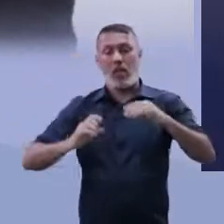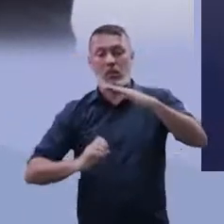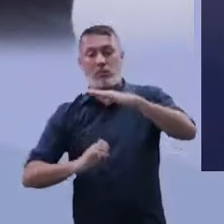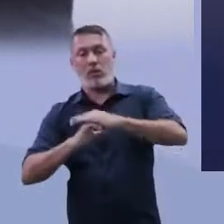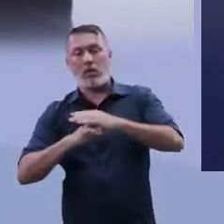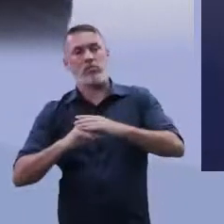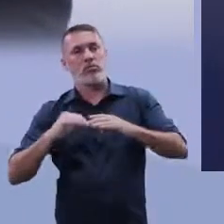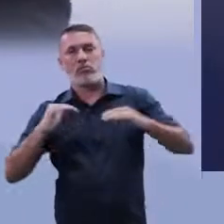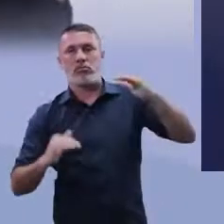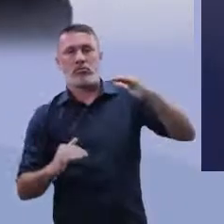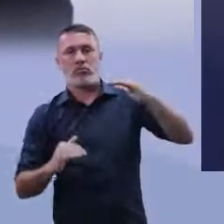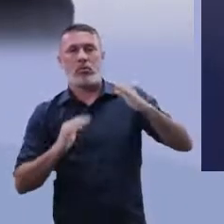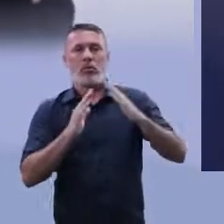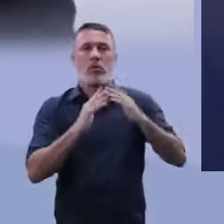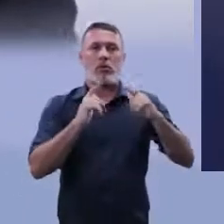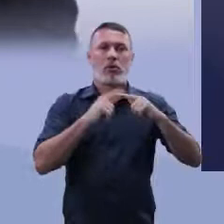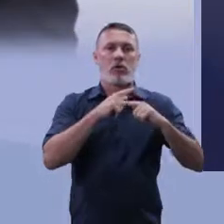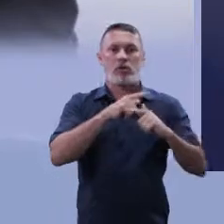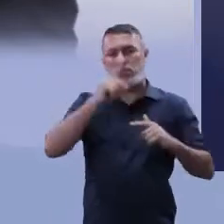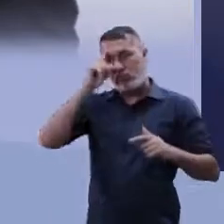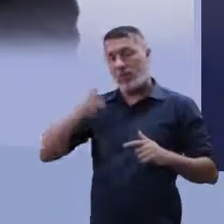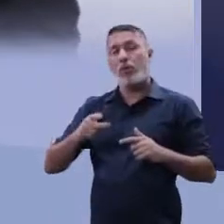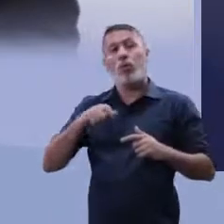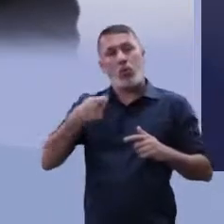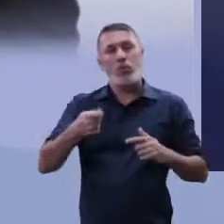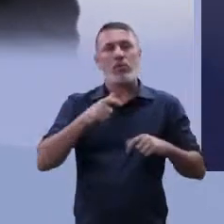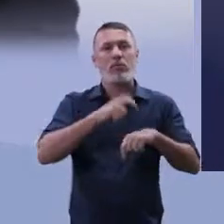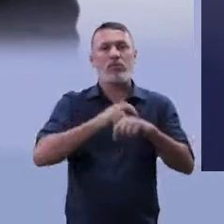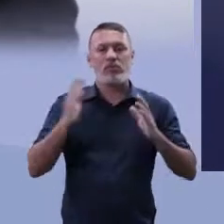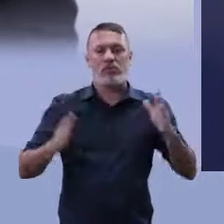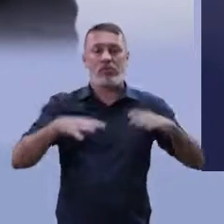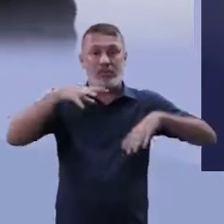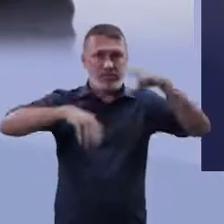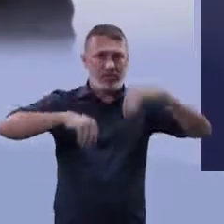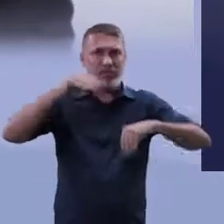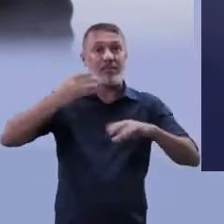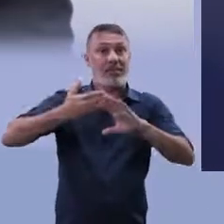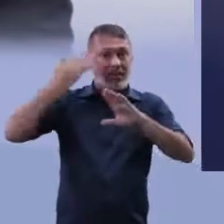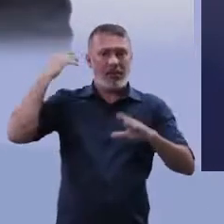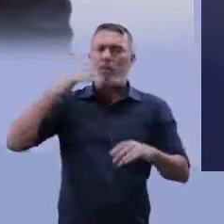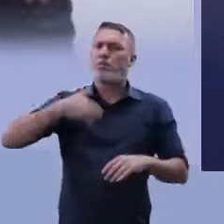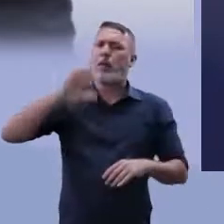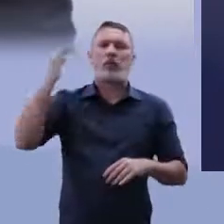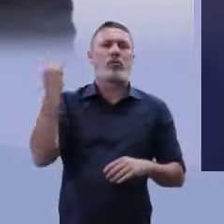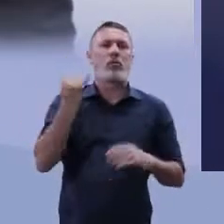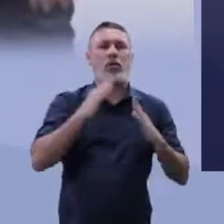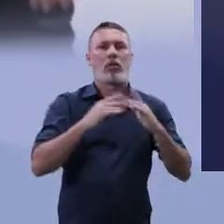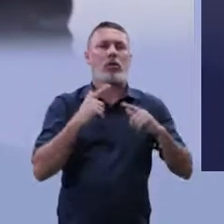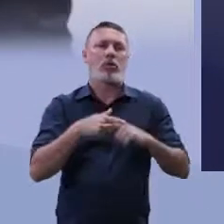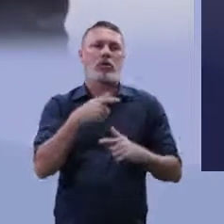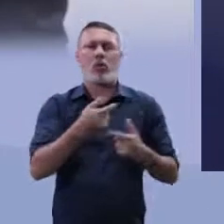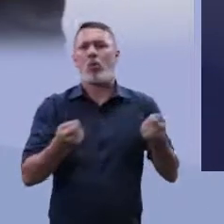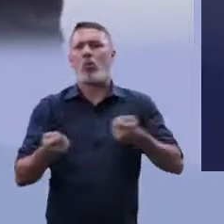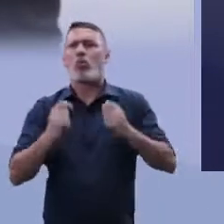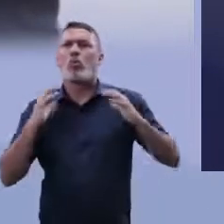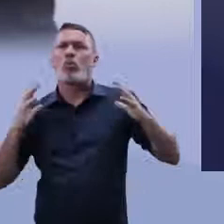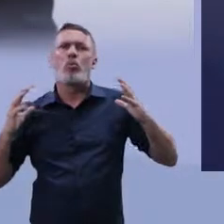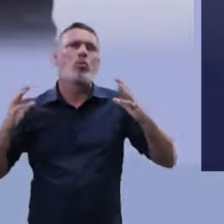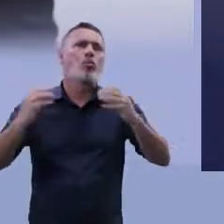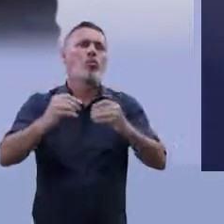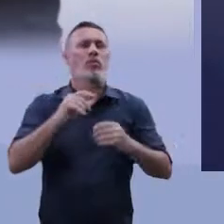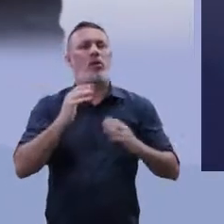da igreja sobre o Estado. E isso deu o tom de toda a Idade Média. Realmente a igreja se tornou a instituição mais